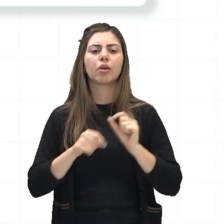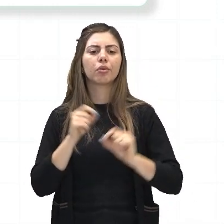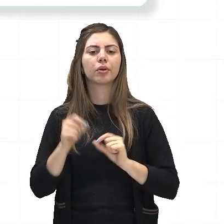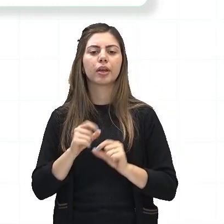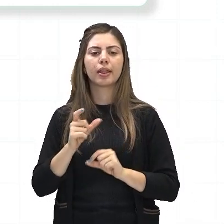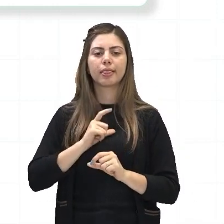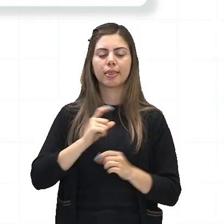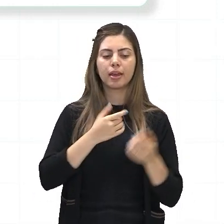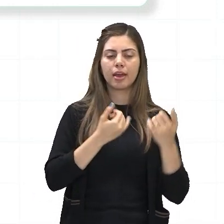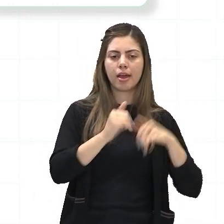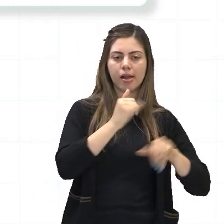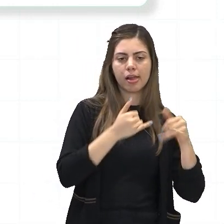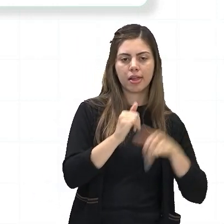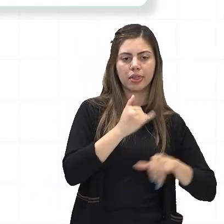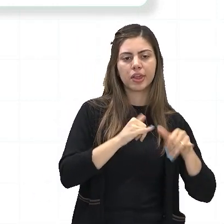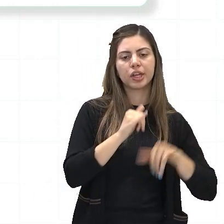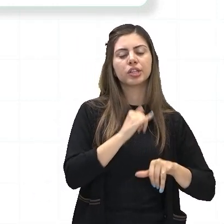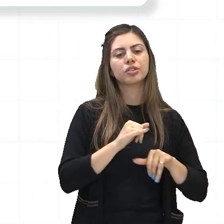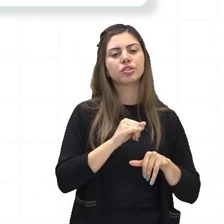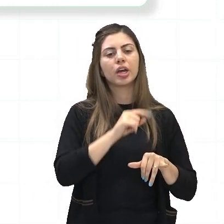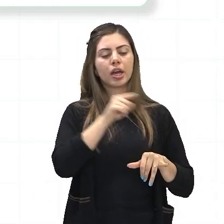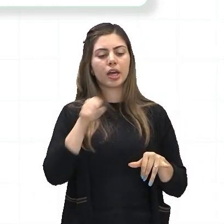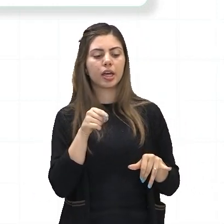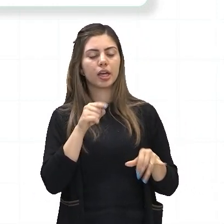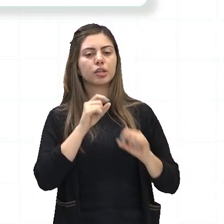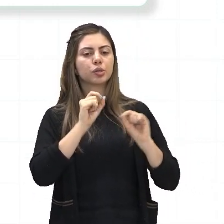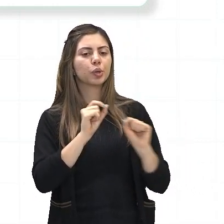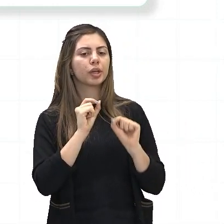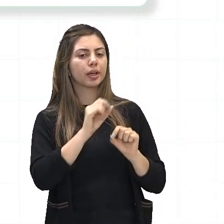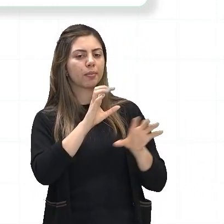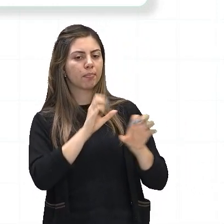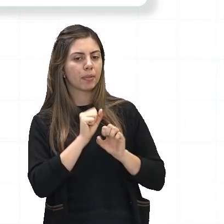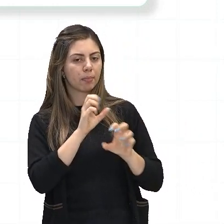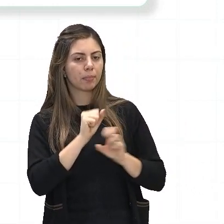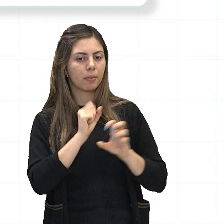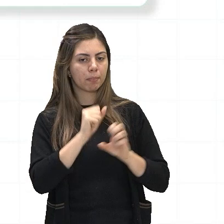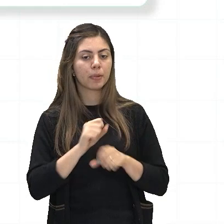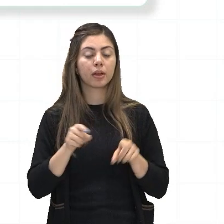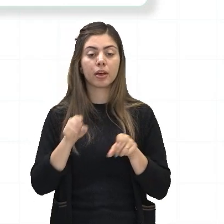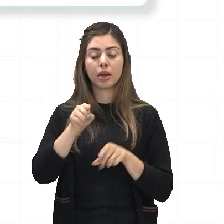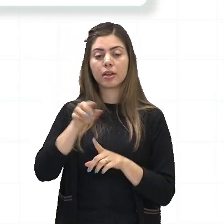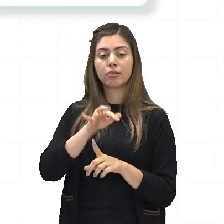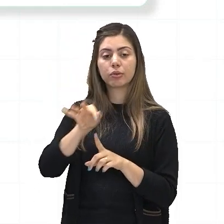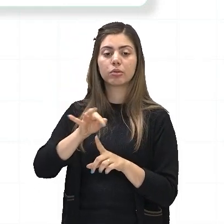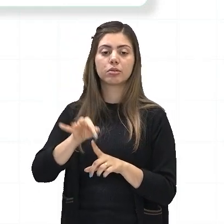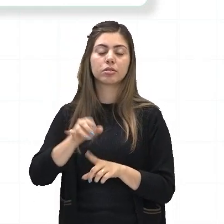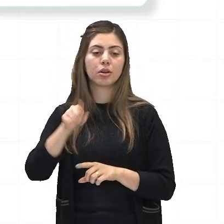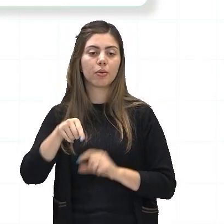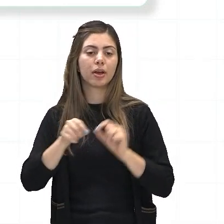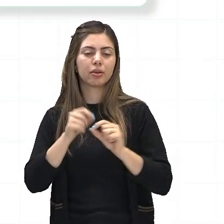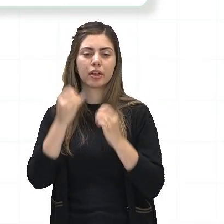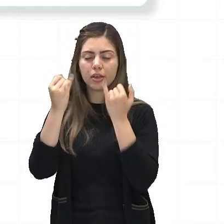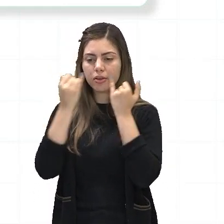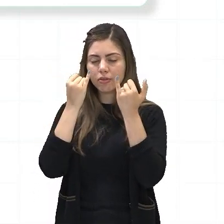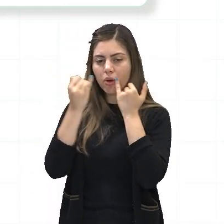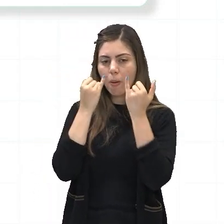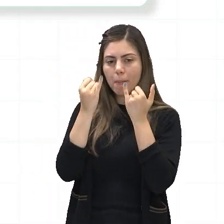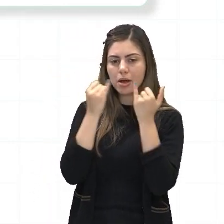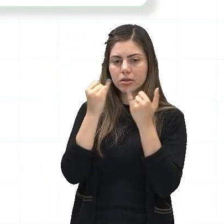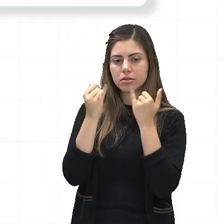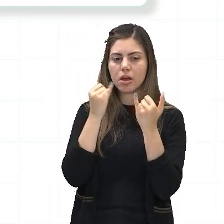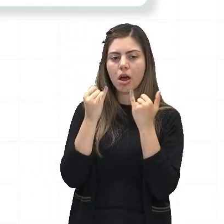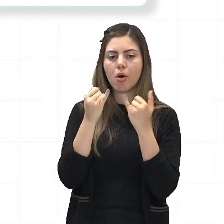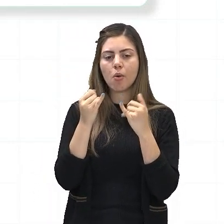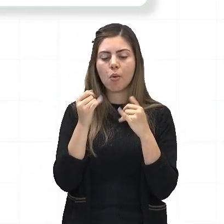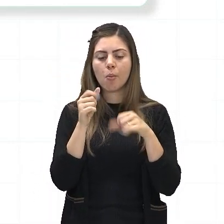de energia elétrica e a principal função é guardar informações, decodificá-las, transportá-las